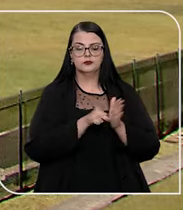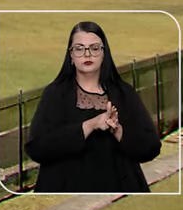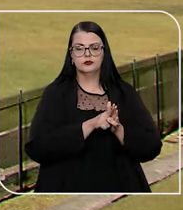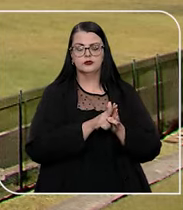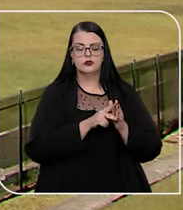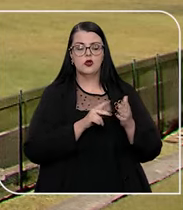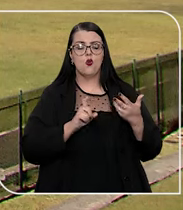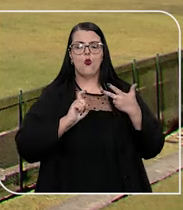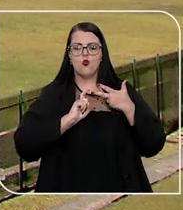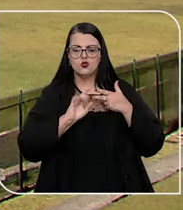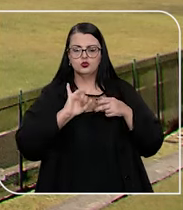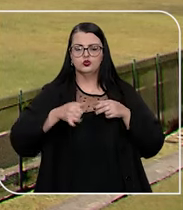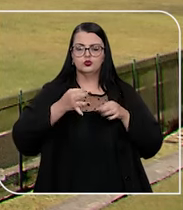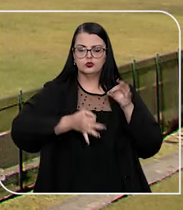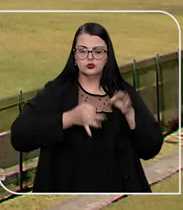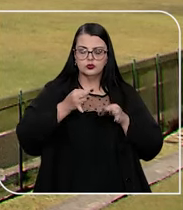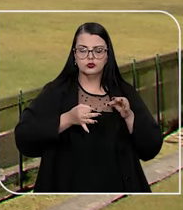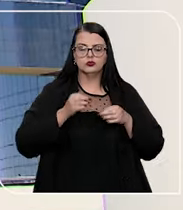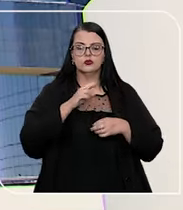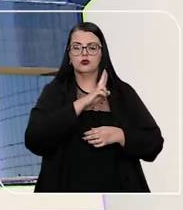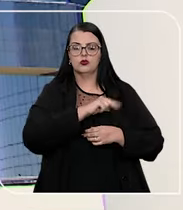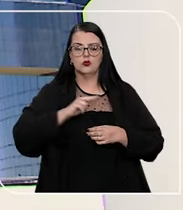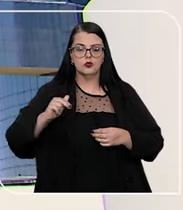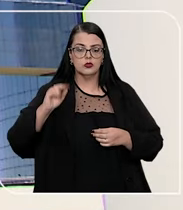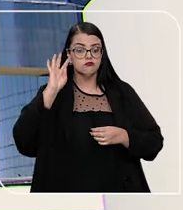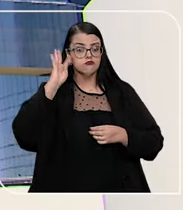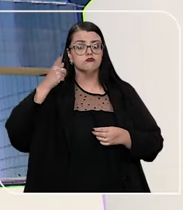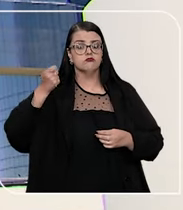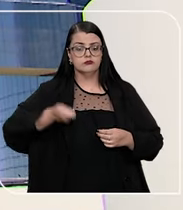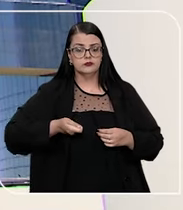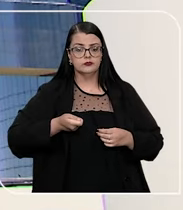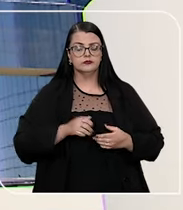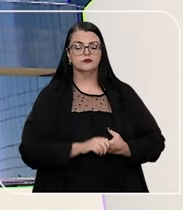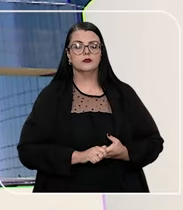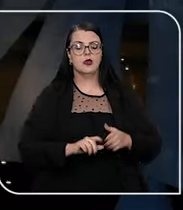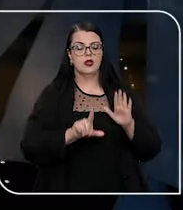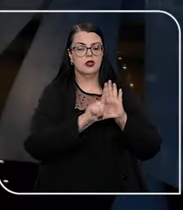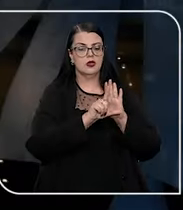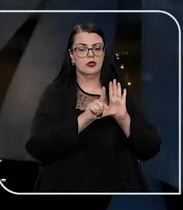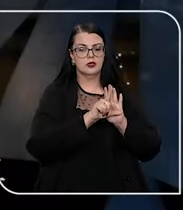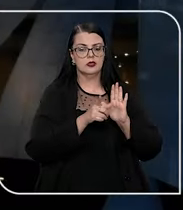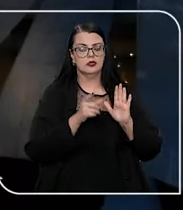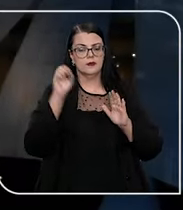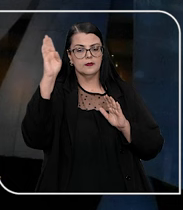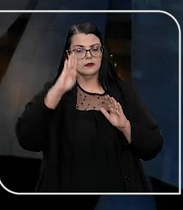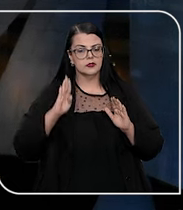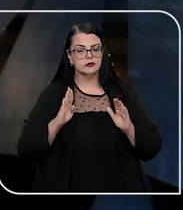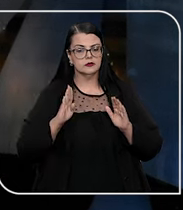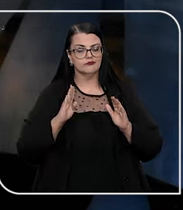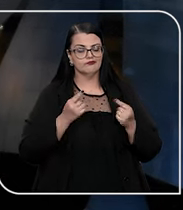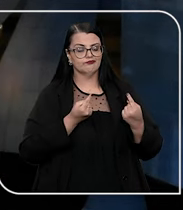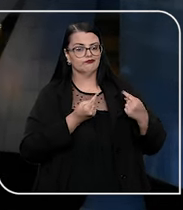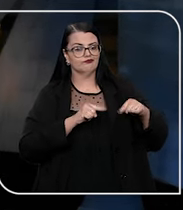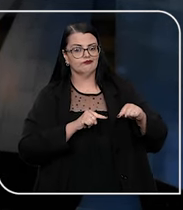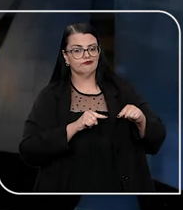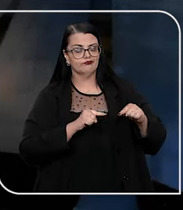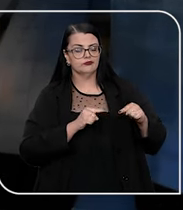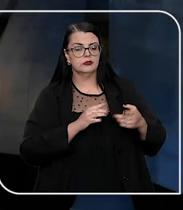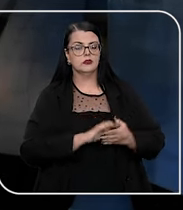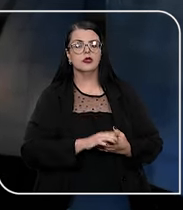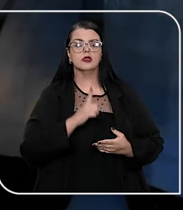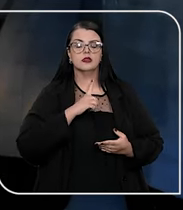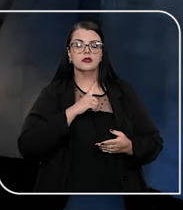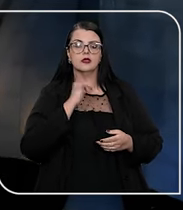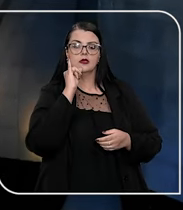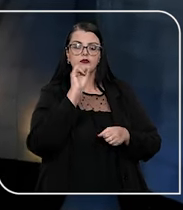poder judiciário da Noruega o único competente para decidir o caso a legislação brasileira foi contrariada